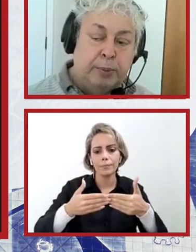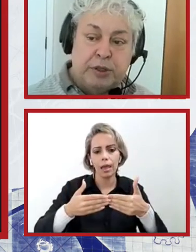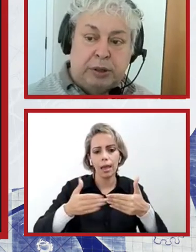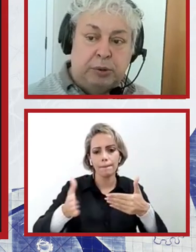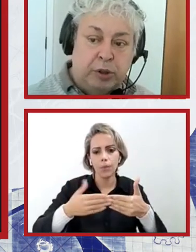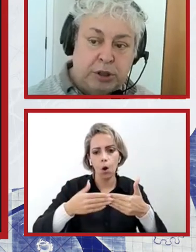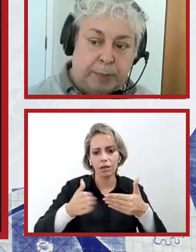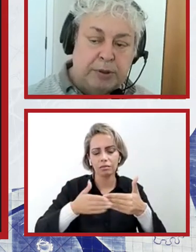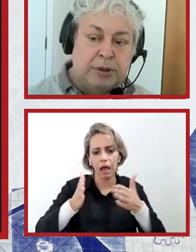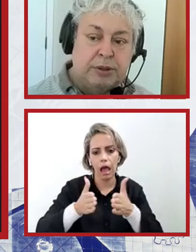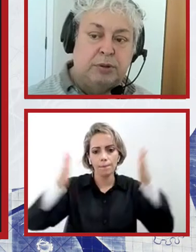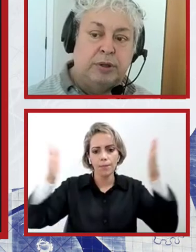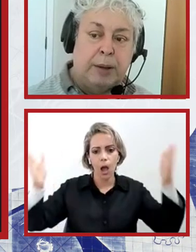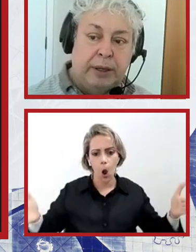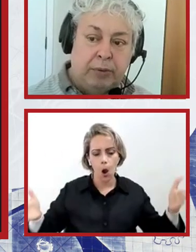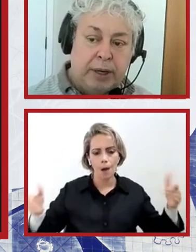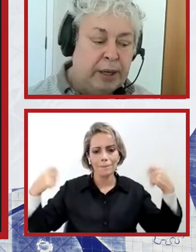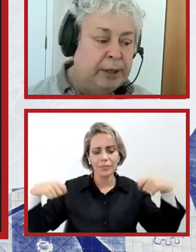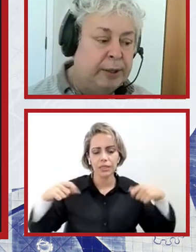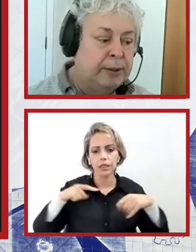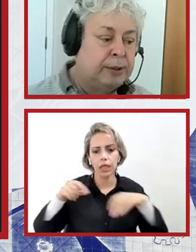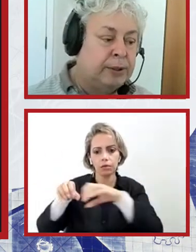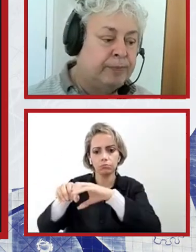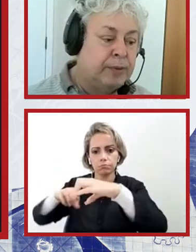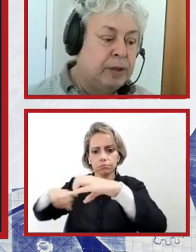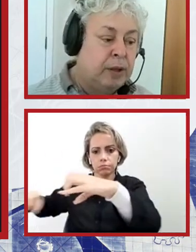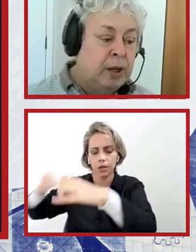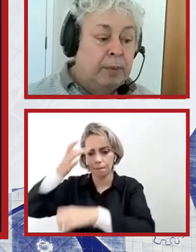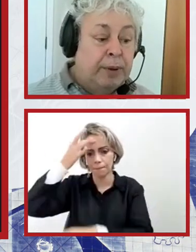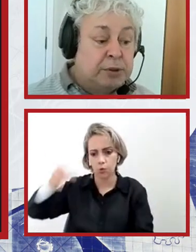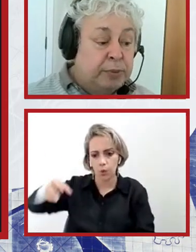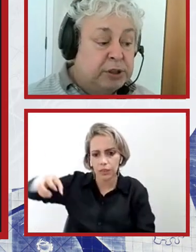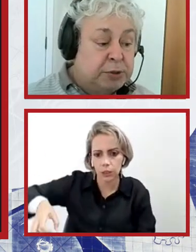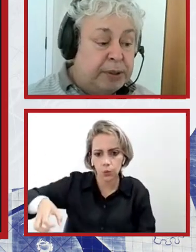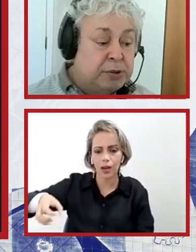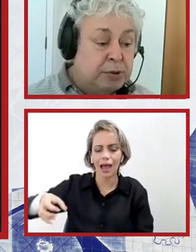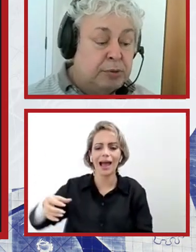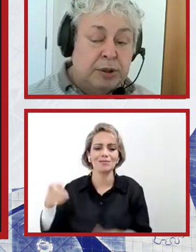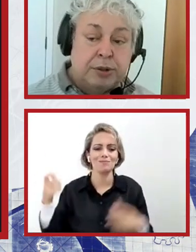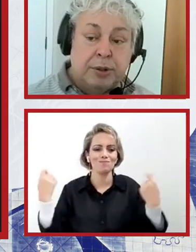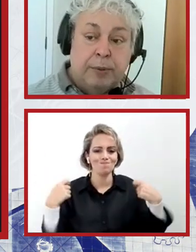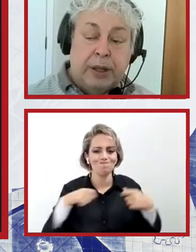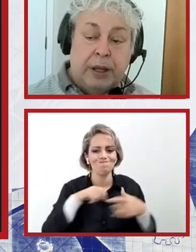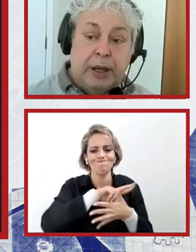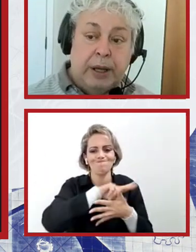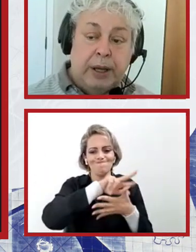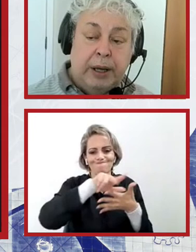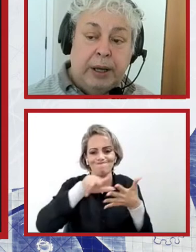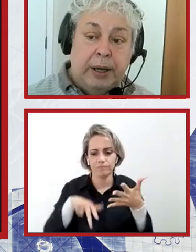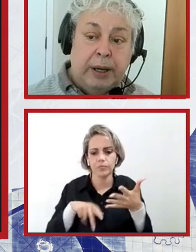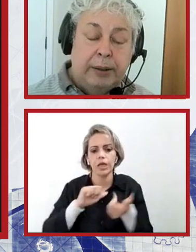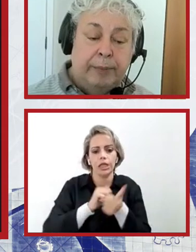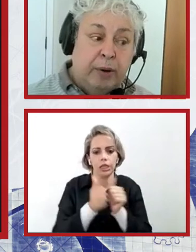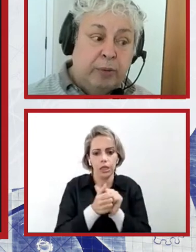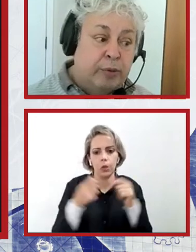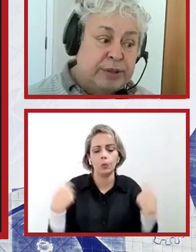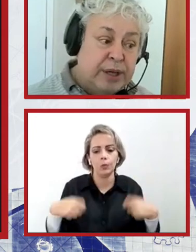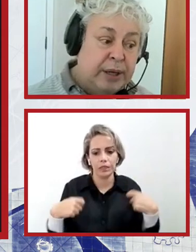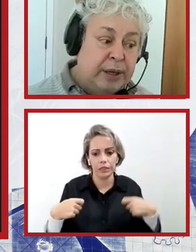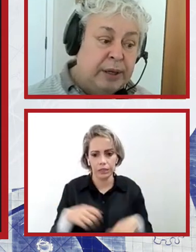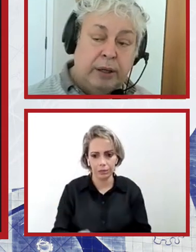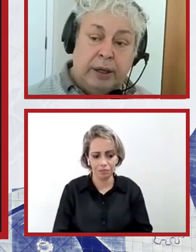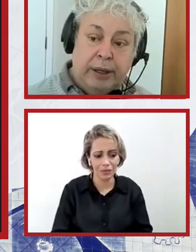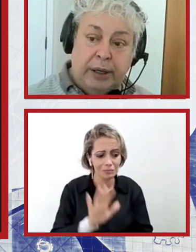né? Puxadores para a pessoa segurar para não cair. Né? Mas muitas pessoas